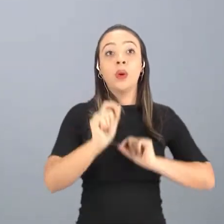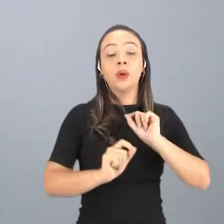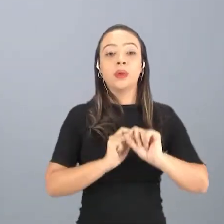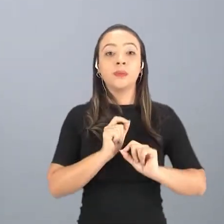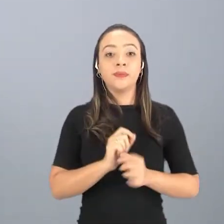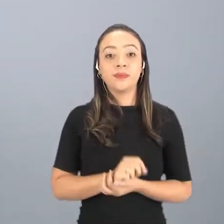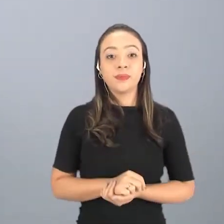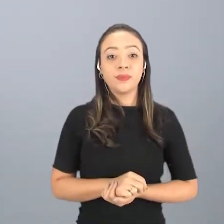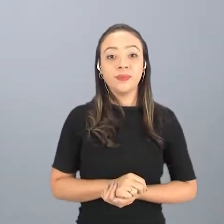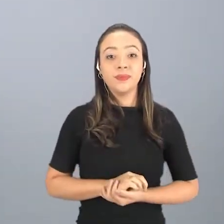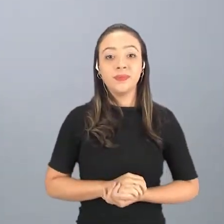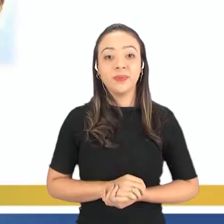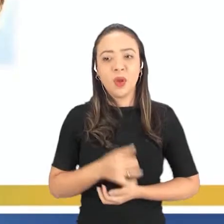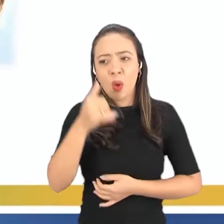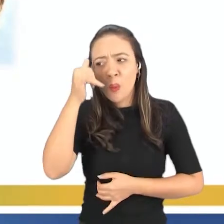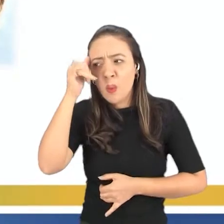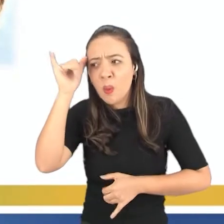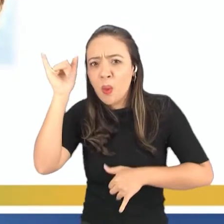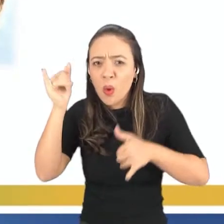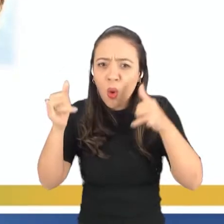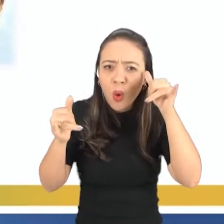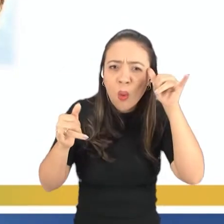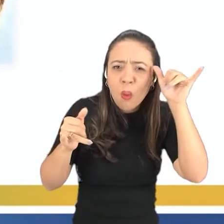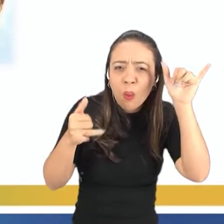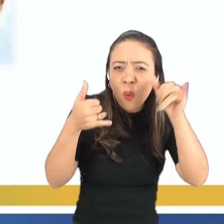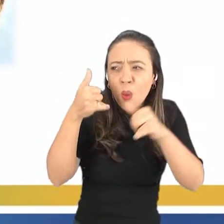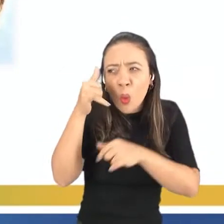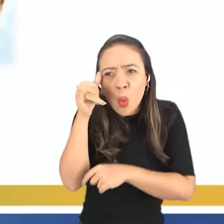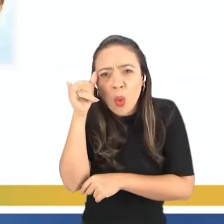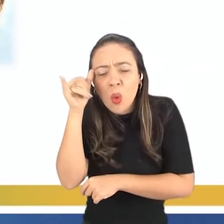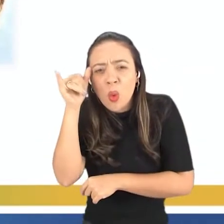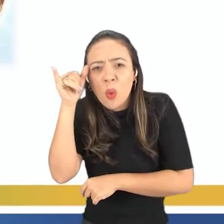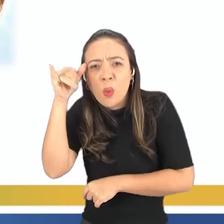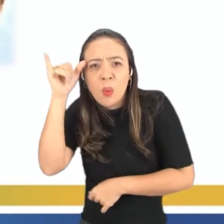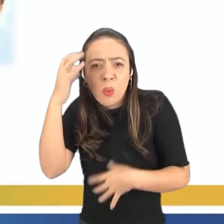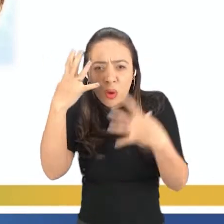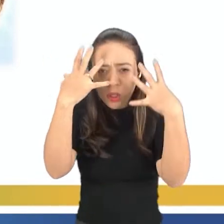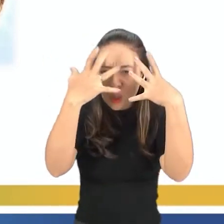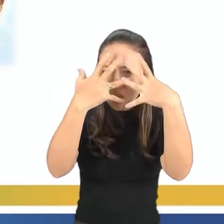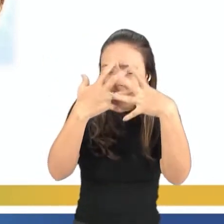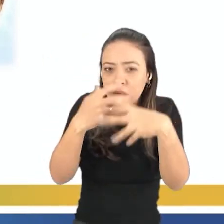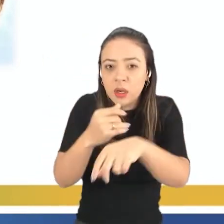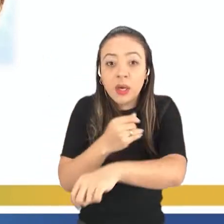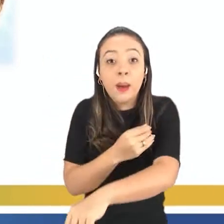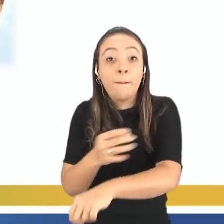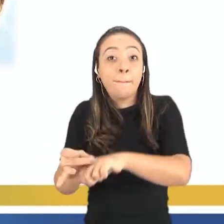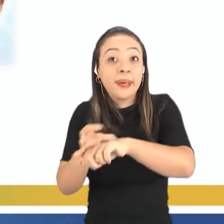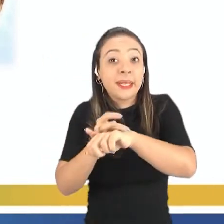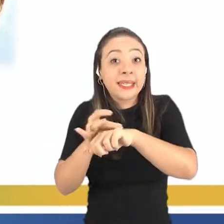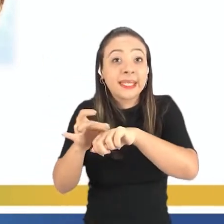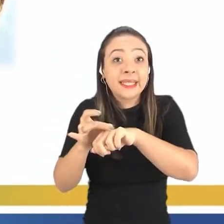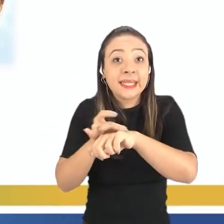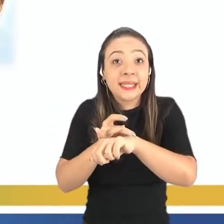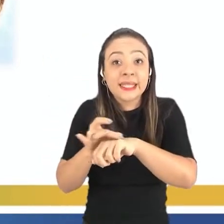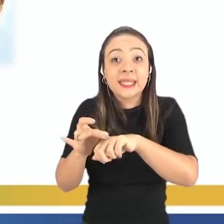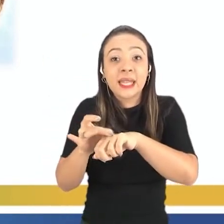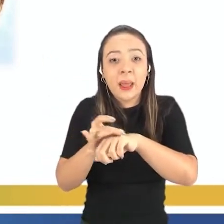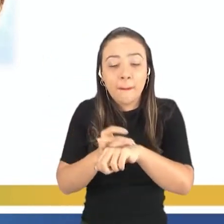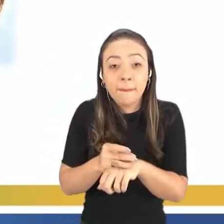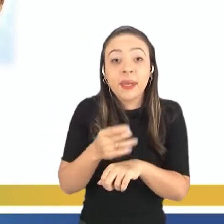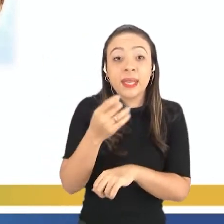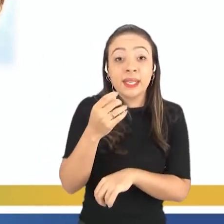é a seguinte. Boi, boi, boi, boi da cara